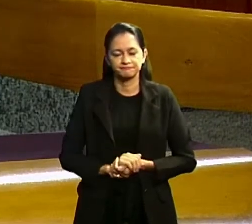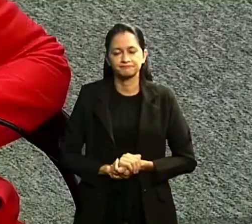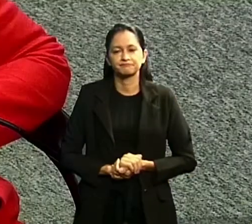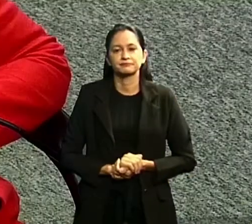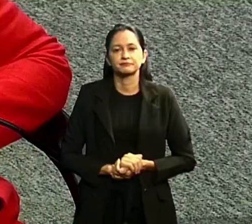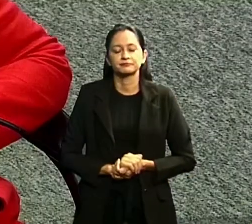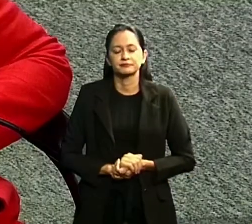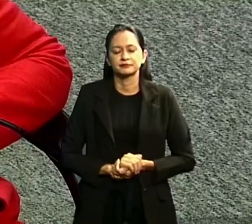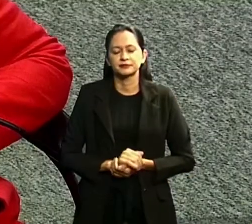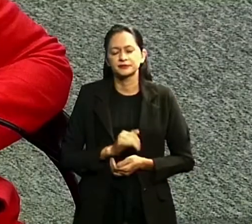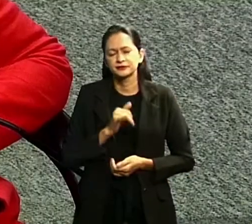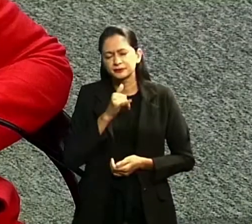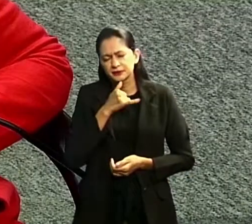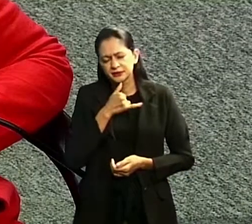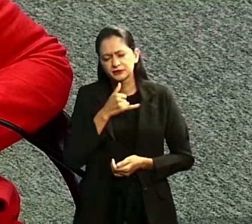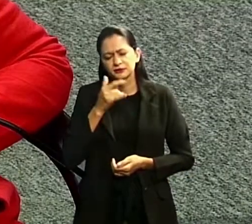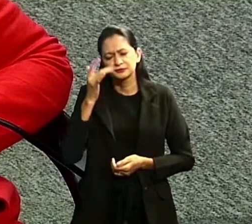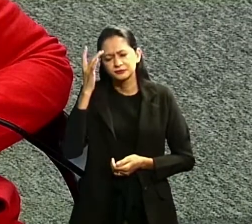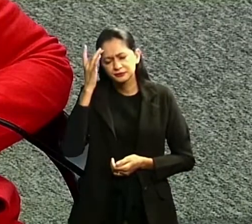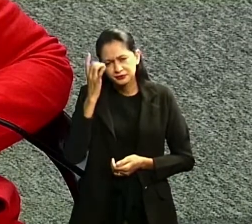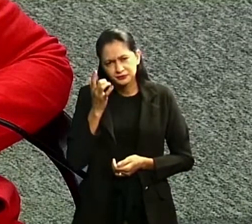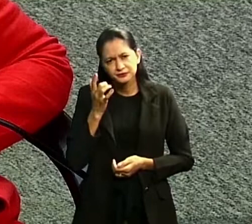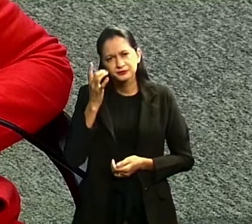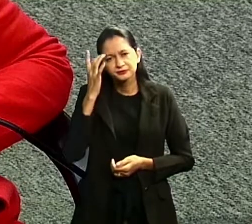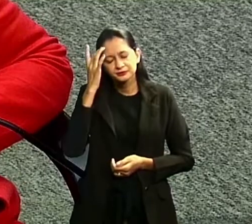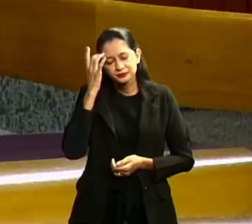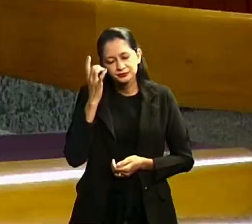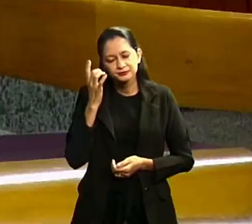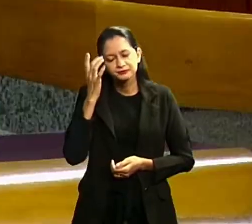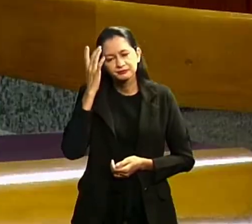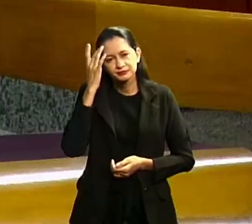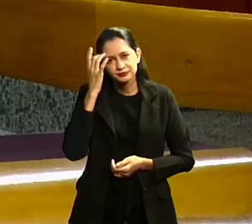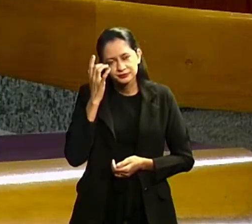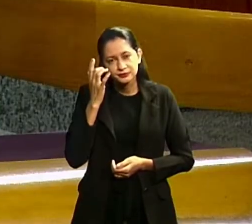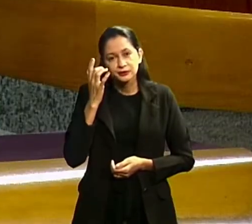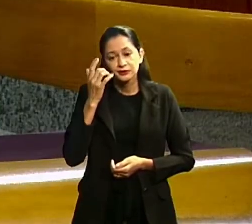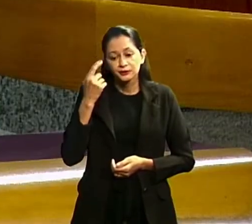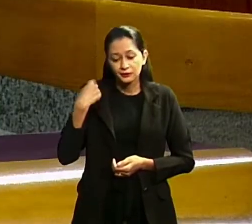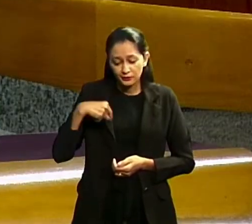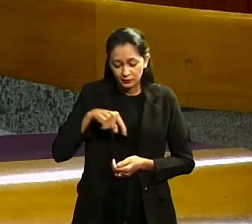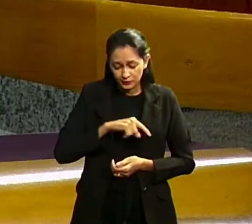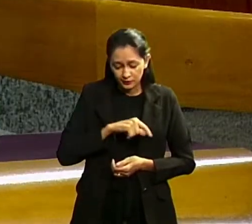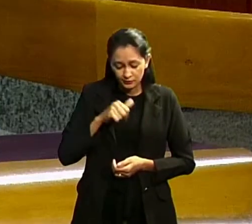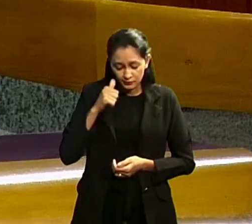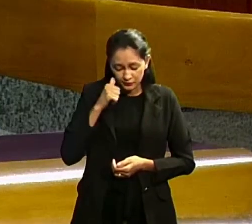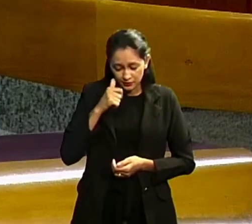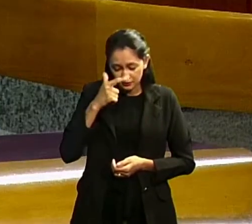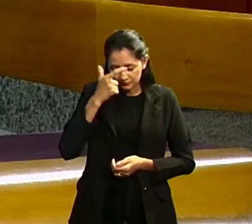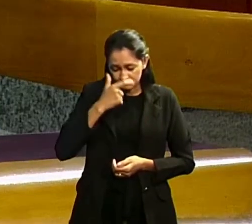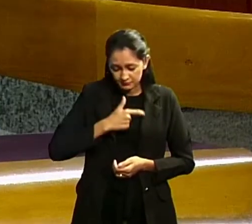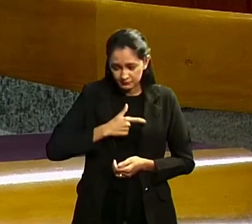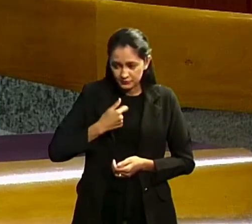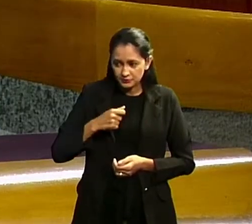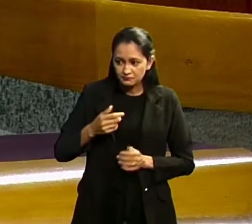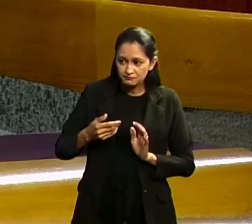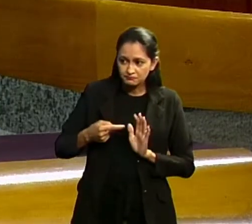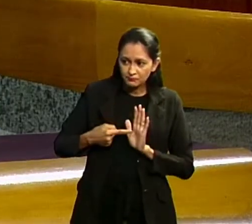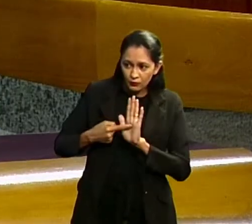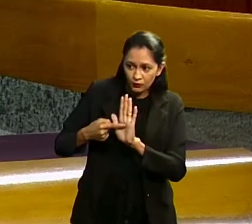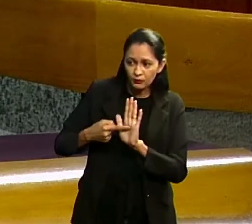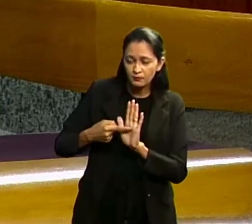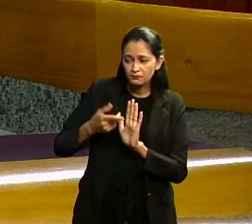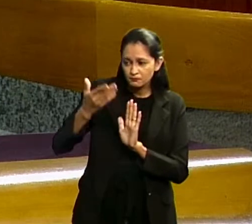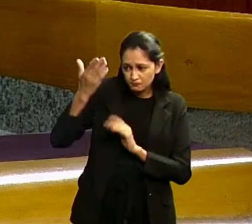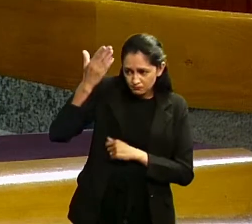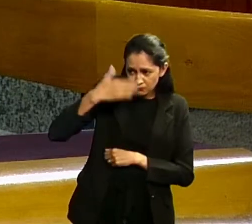Infelizmente, todos os dias nós temos que provar que somos capazes,